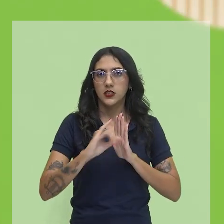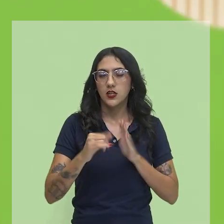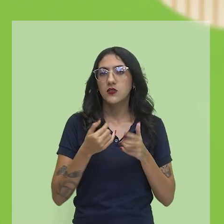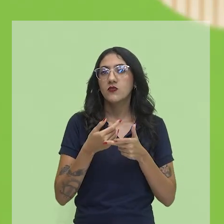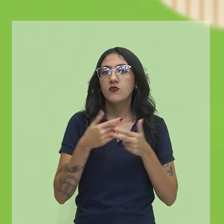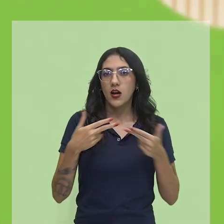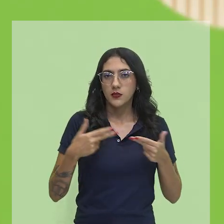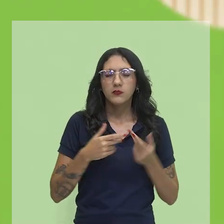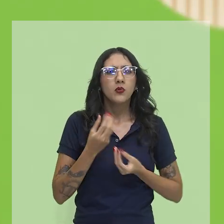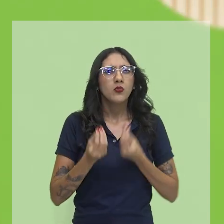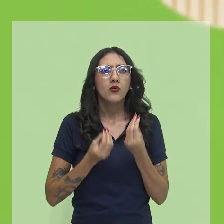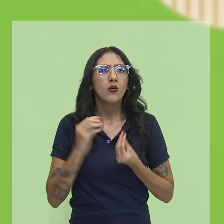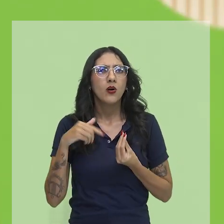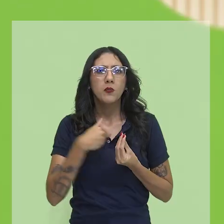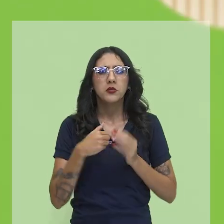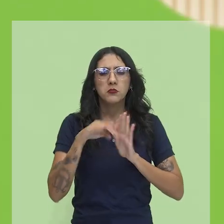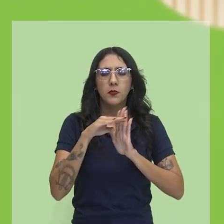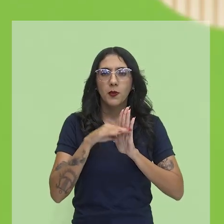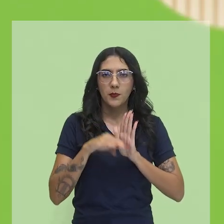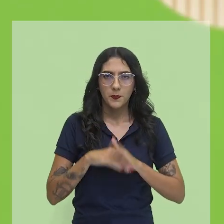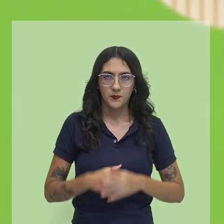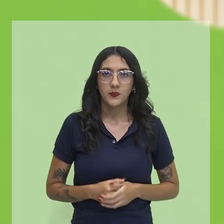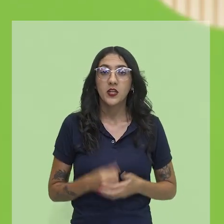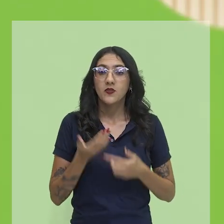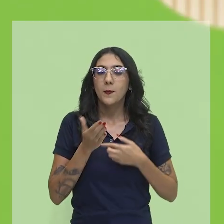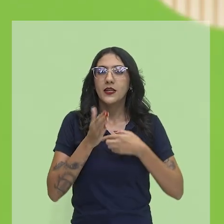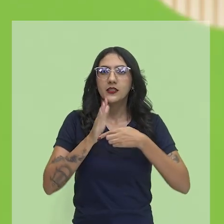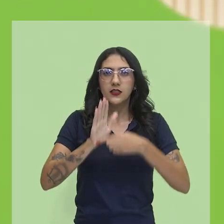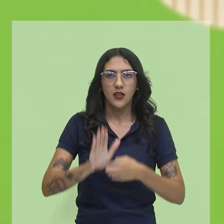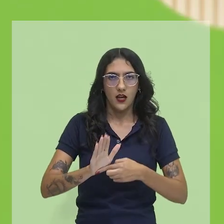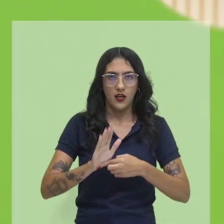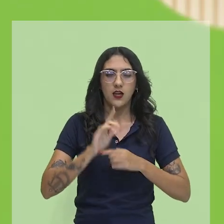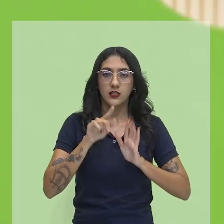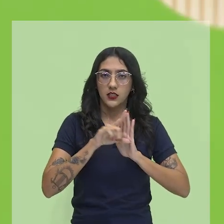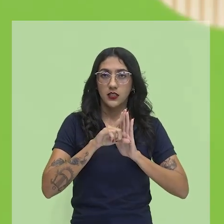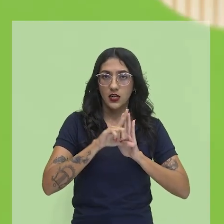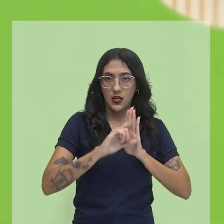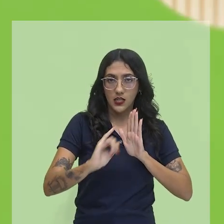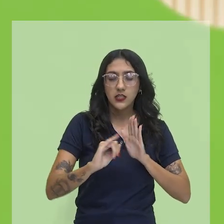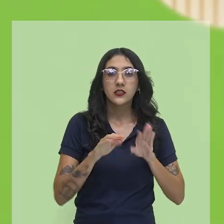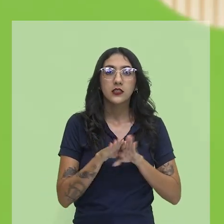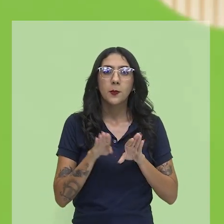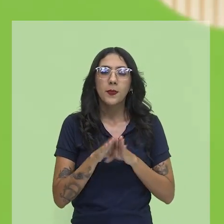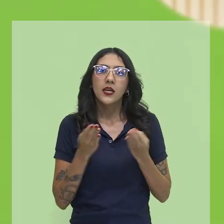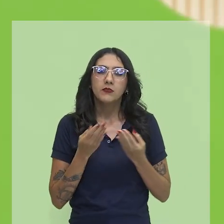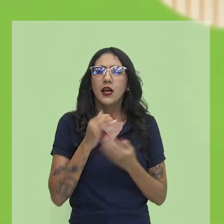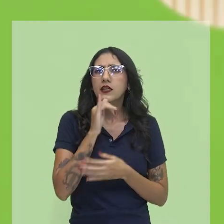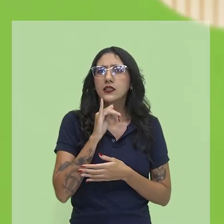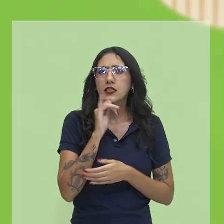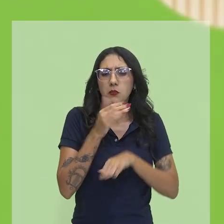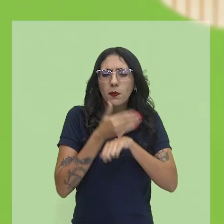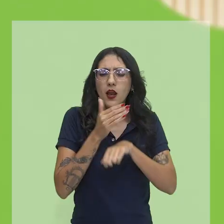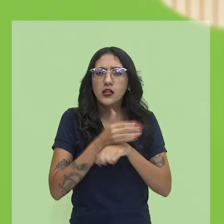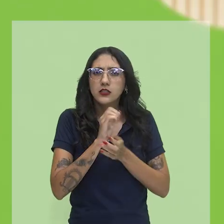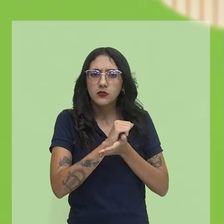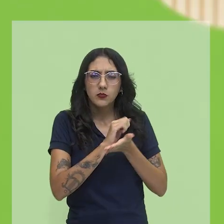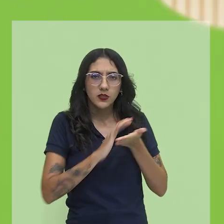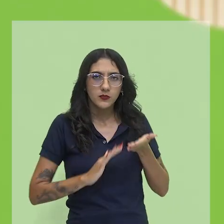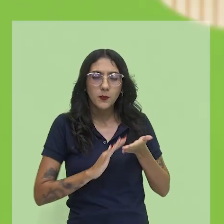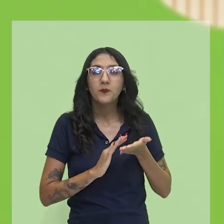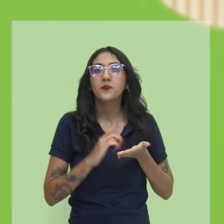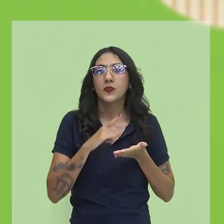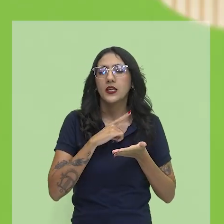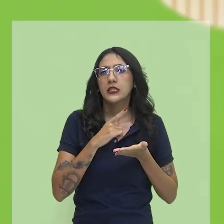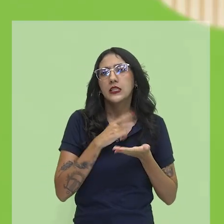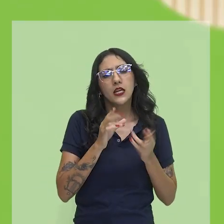vamos trabalhar da seguinte maneira. A gente vai apresentar as leis para você e vai resolver exemplos de exercícios